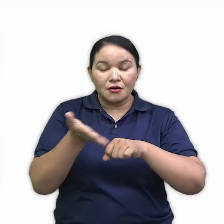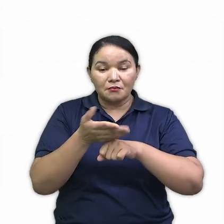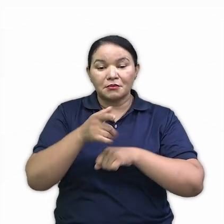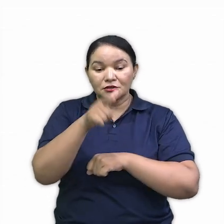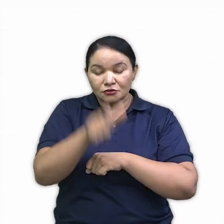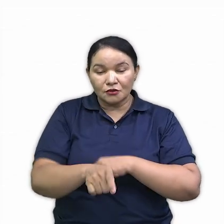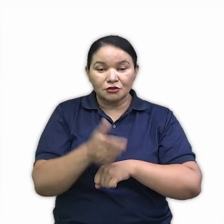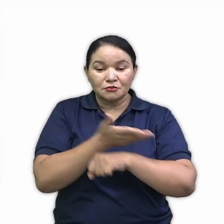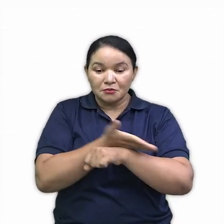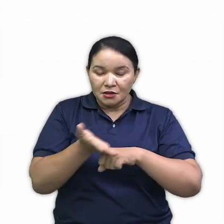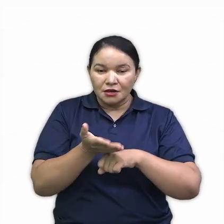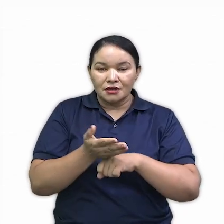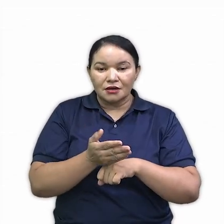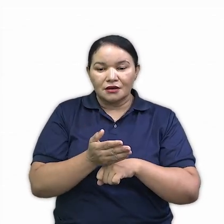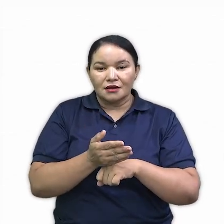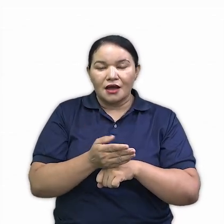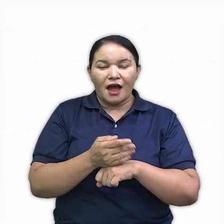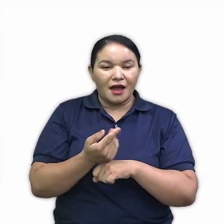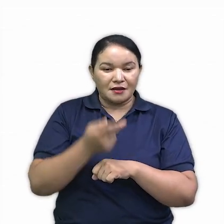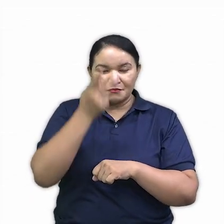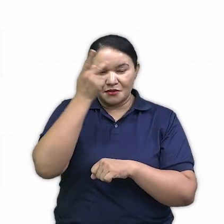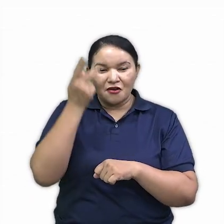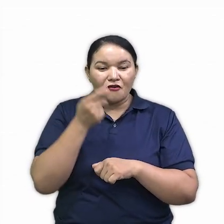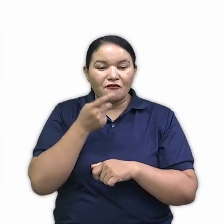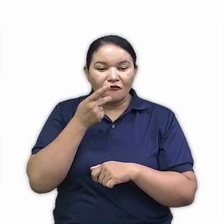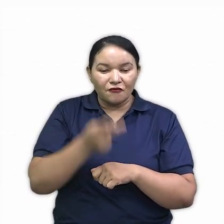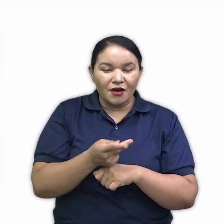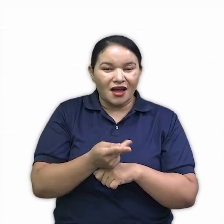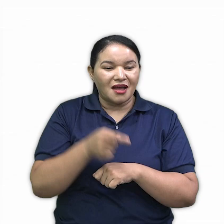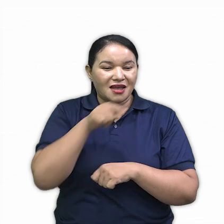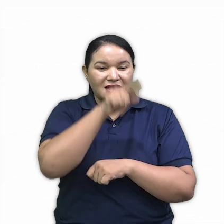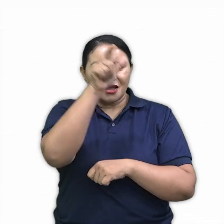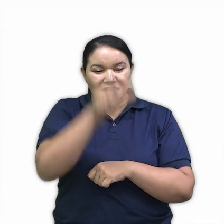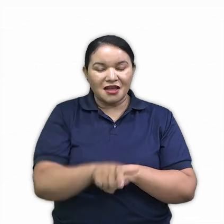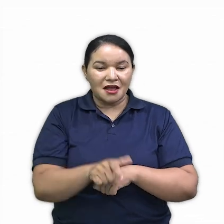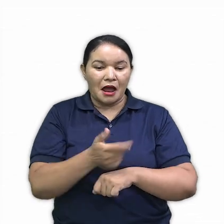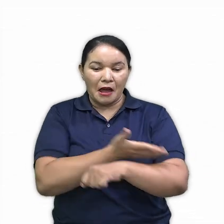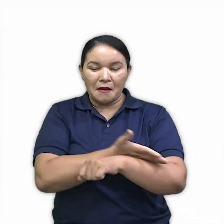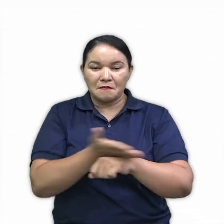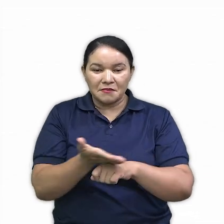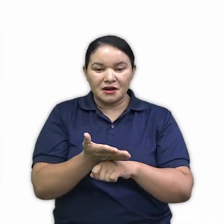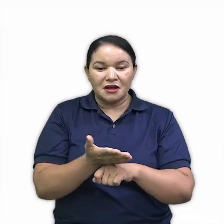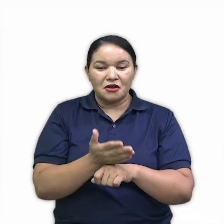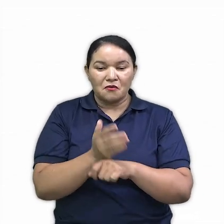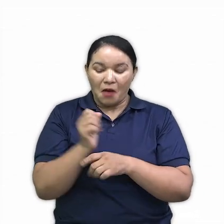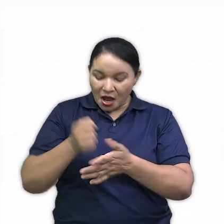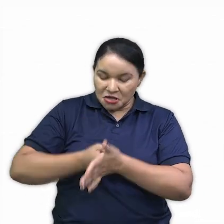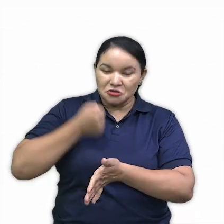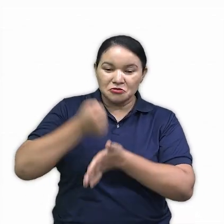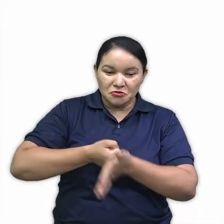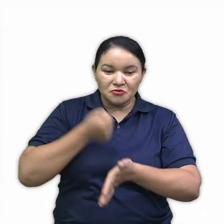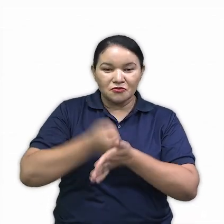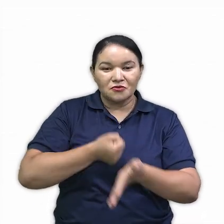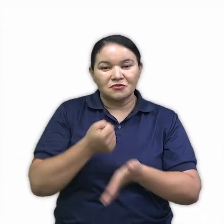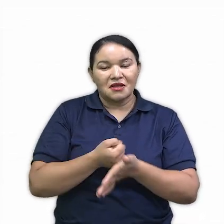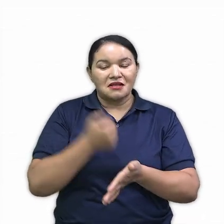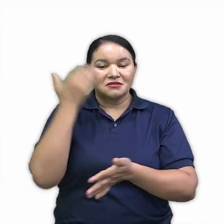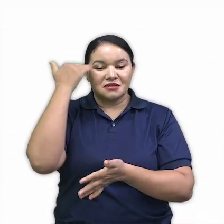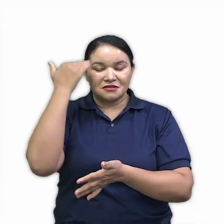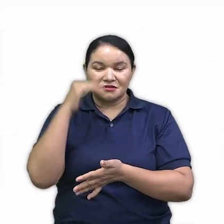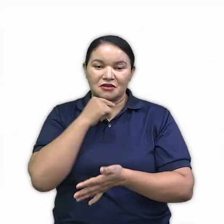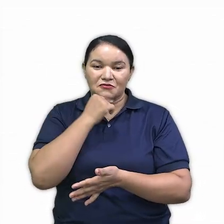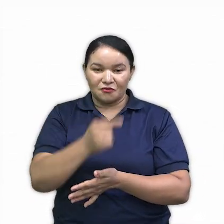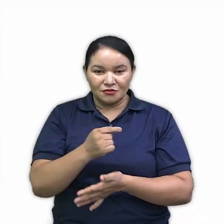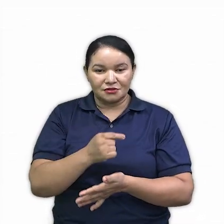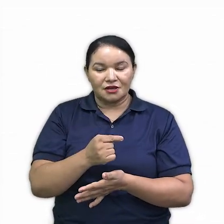né? Ele é branco, ele não pode entender nossas lutas. Quer dizer, aí já é o